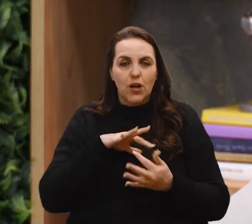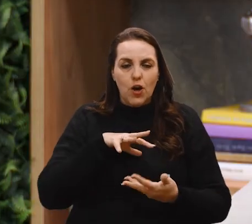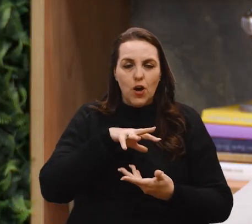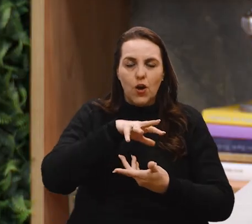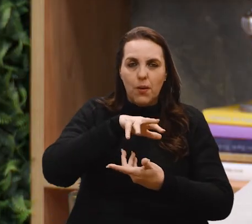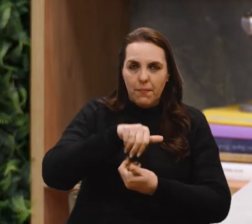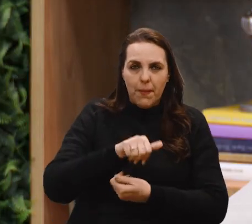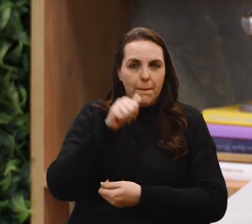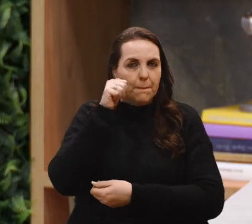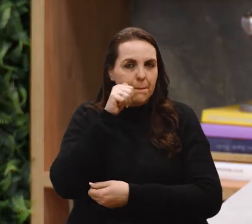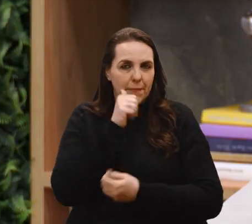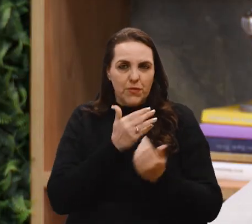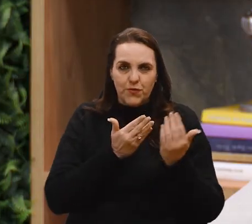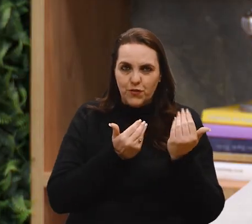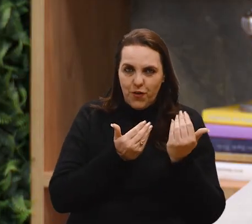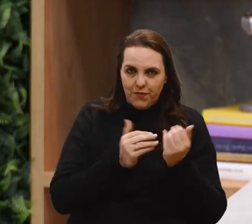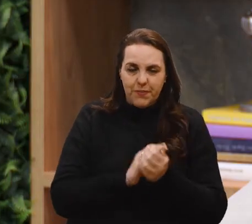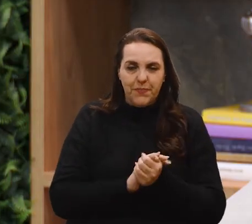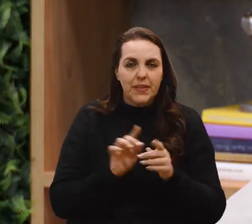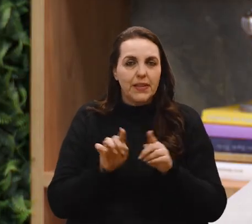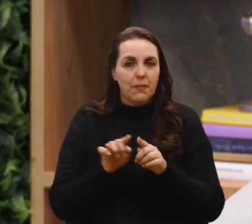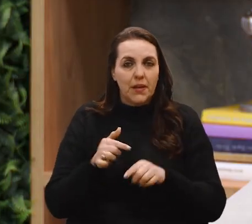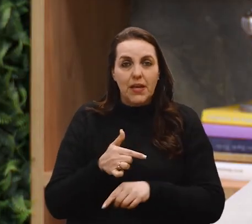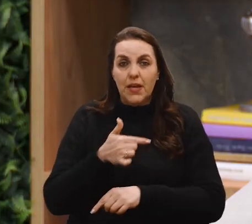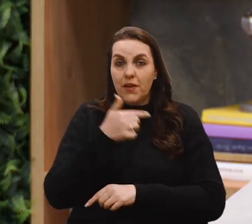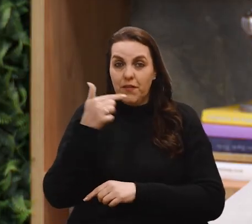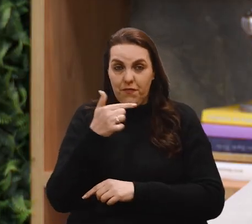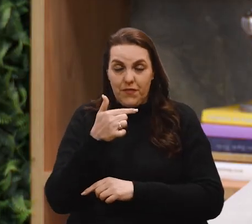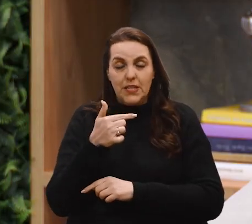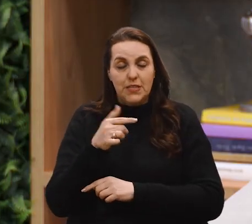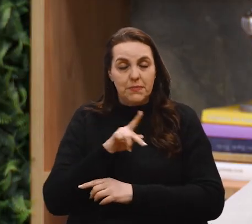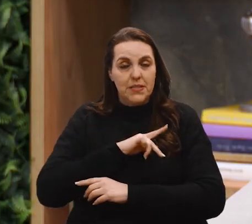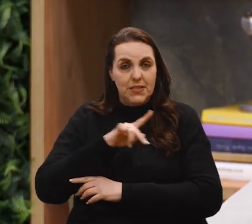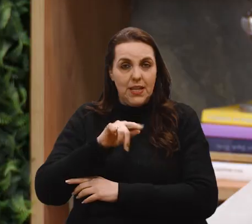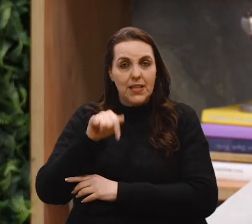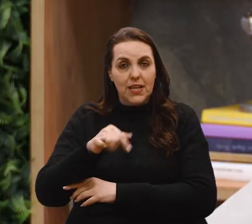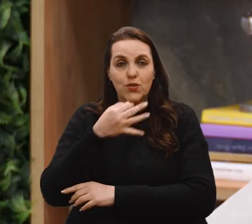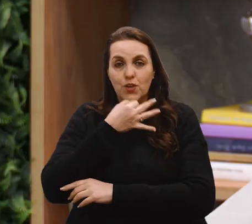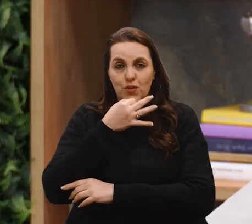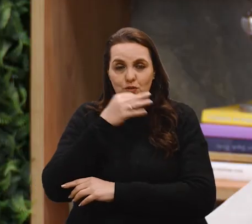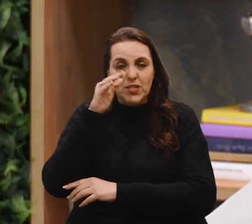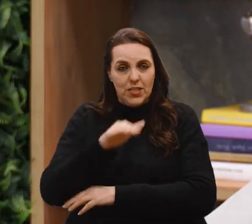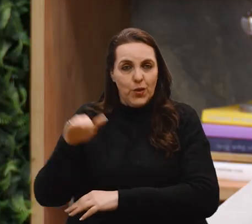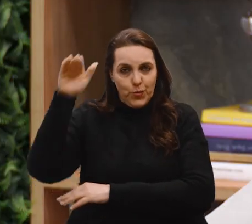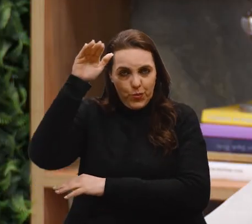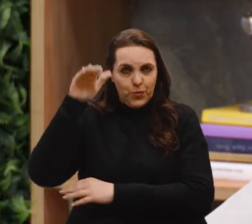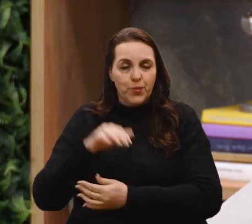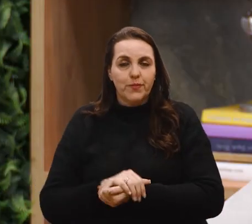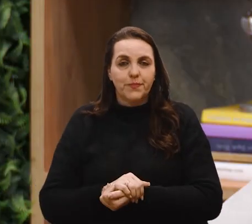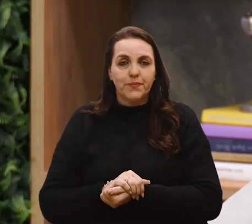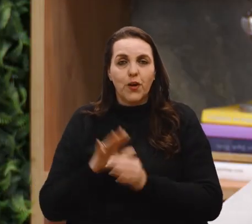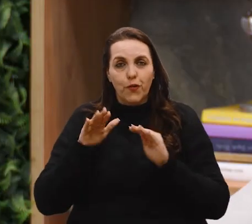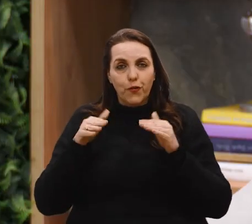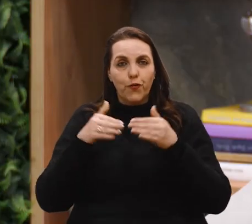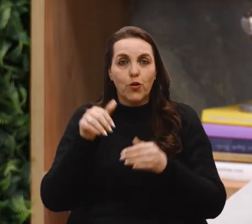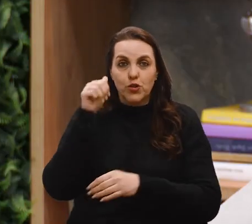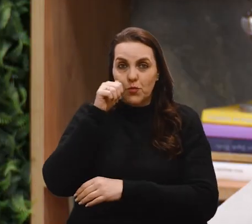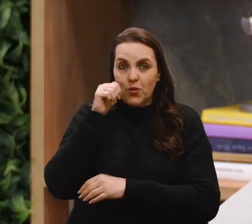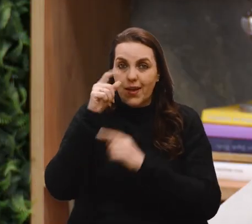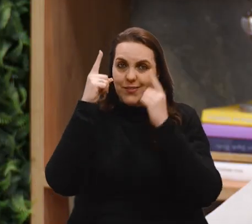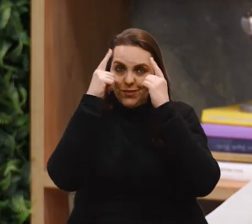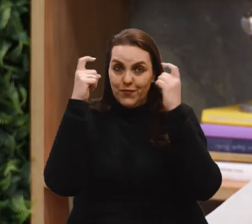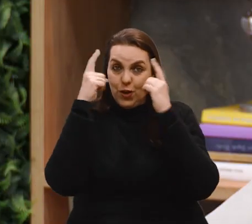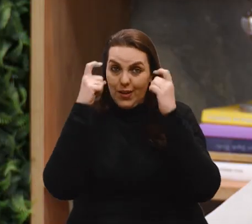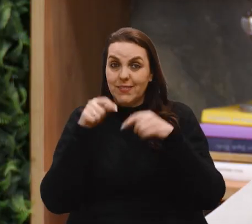Jovem, e daí também sou vice-presidente da Virada Feminina aqui de Caxias do Sul, do adulto, que é voltado a mulheres que sofreram